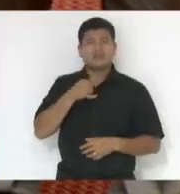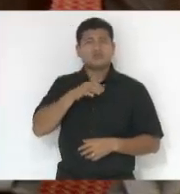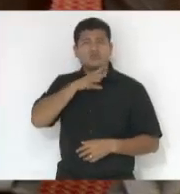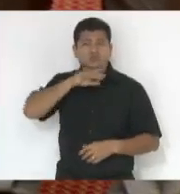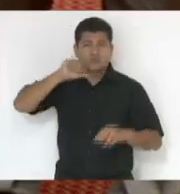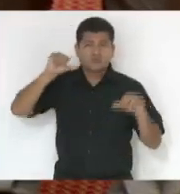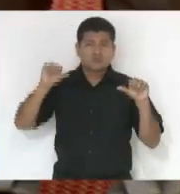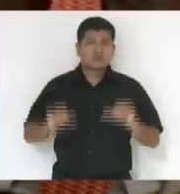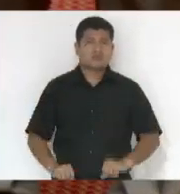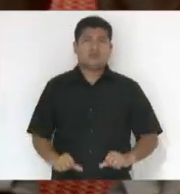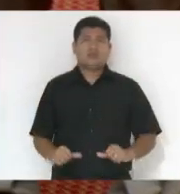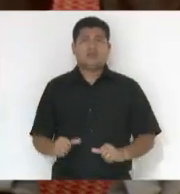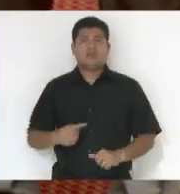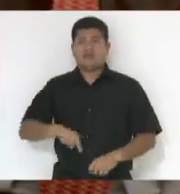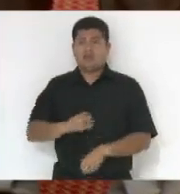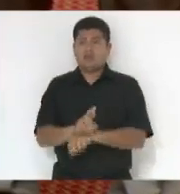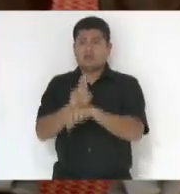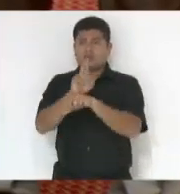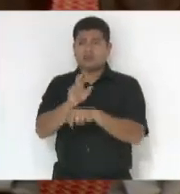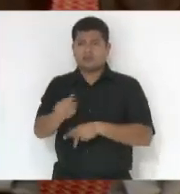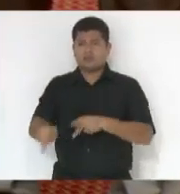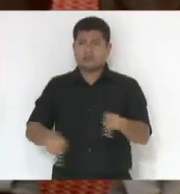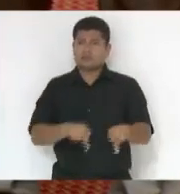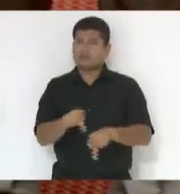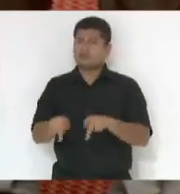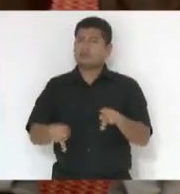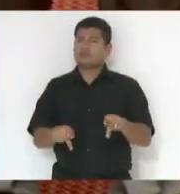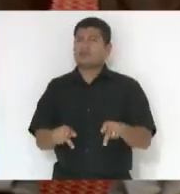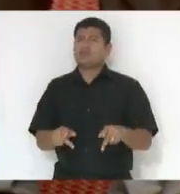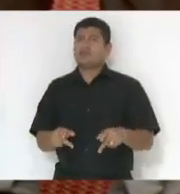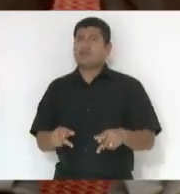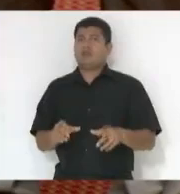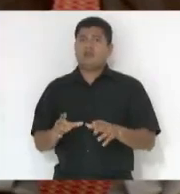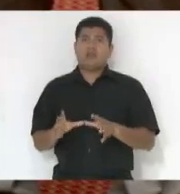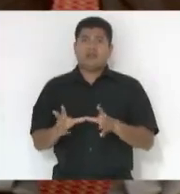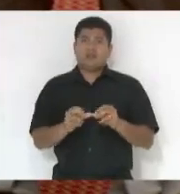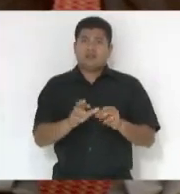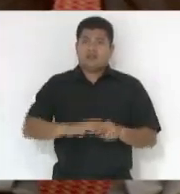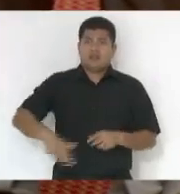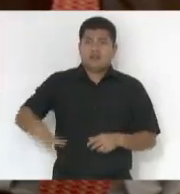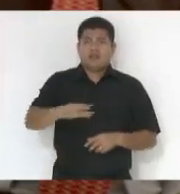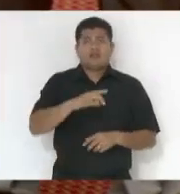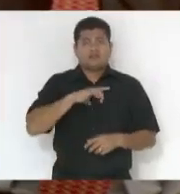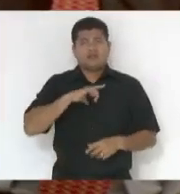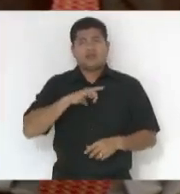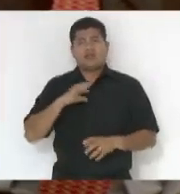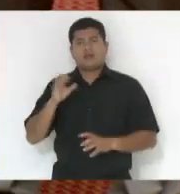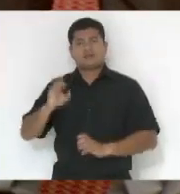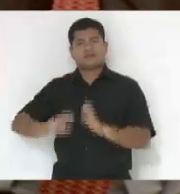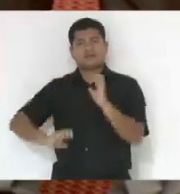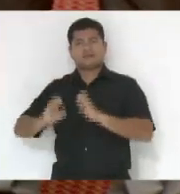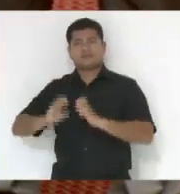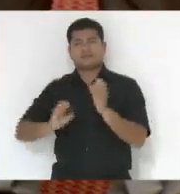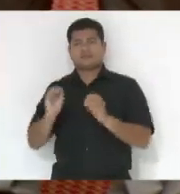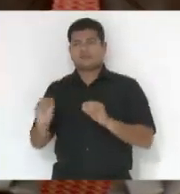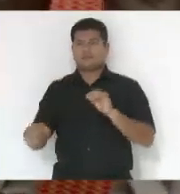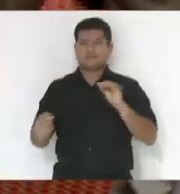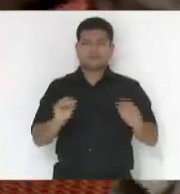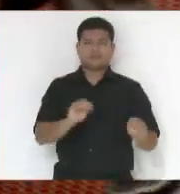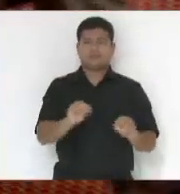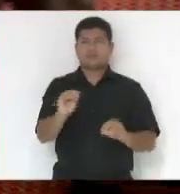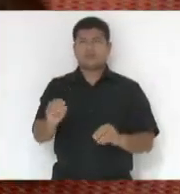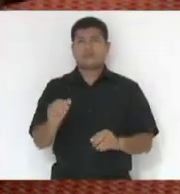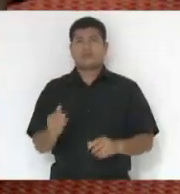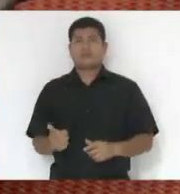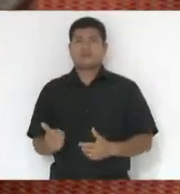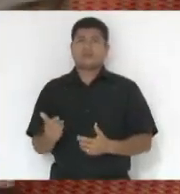nós, representantes do nosso povo, que em todas as regiões tem empresas. E em todas as regiões tem uma empresa ou outra que